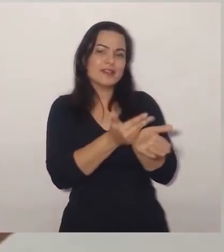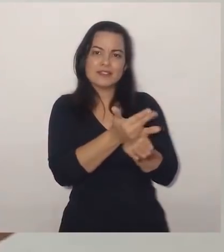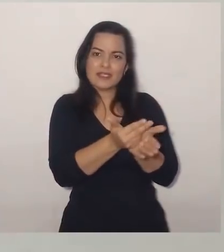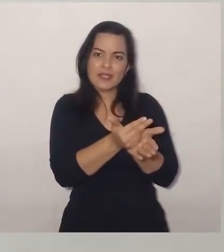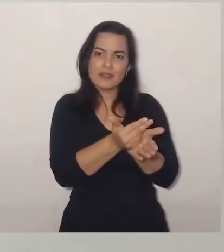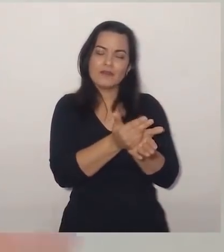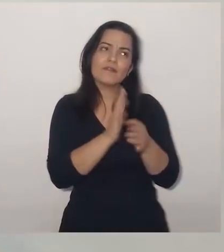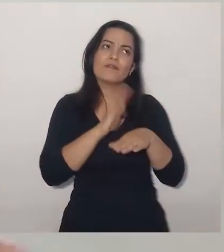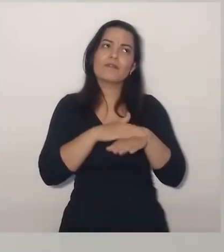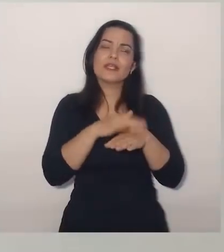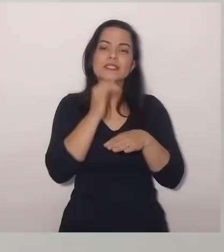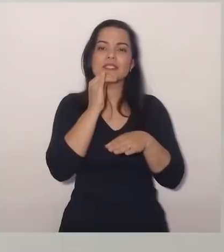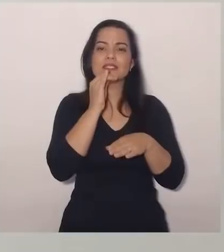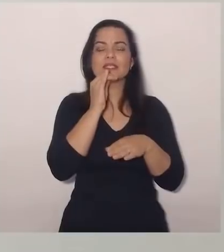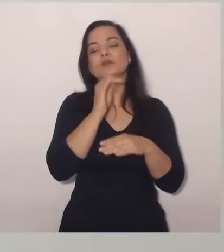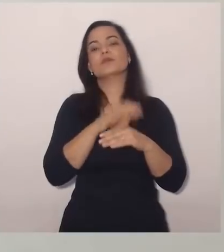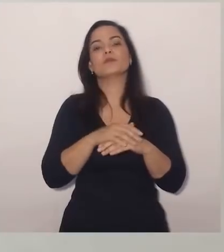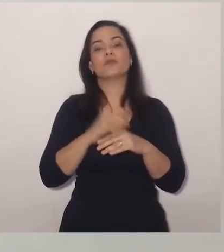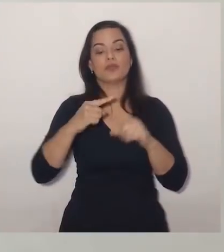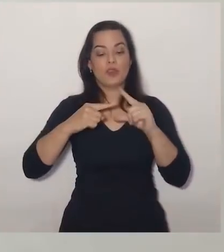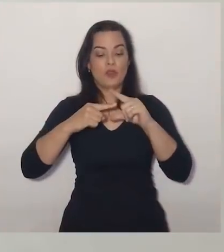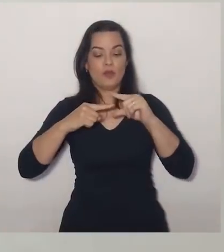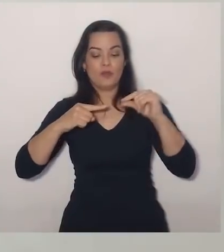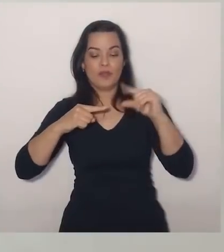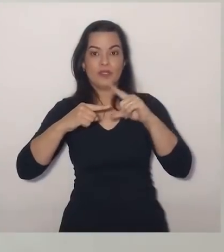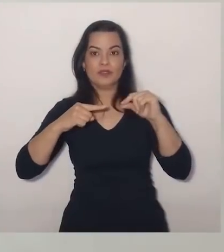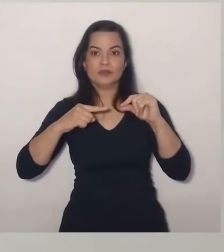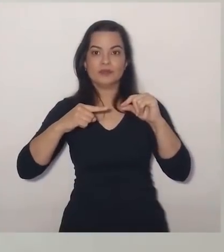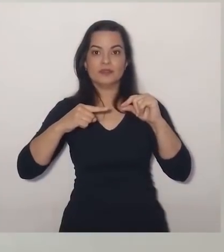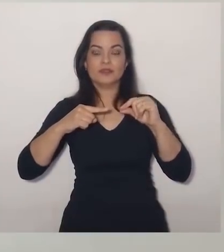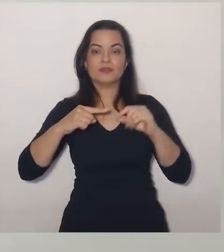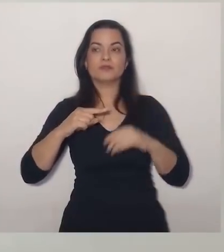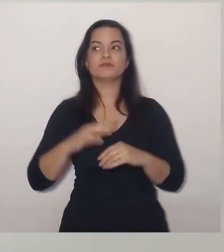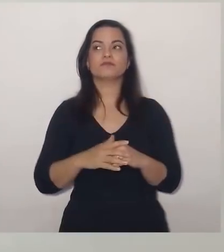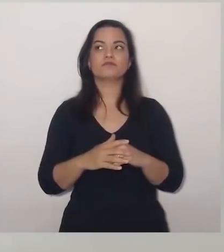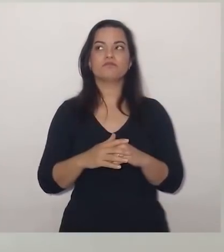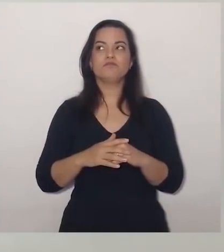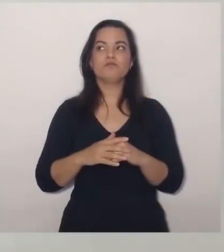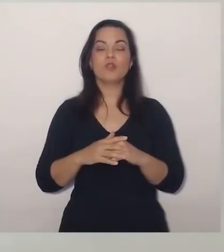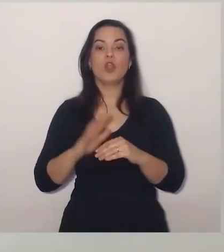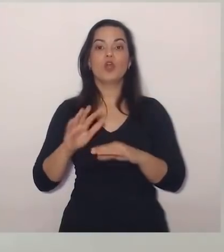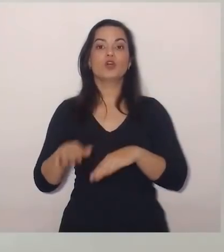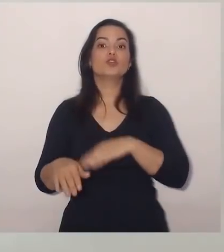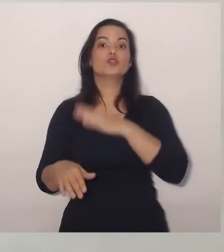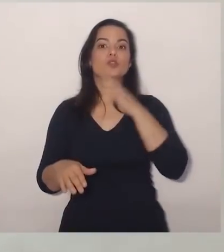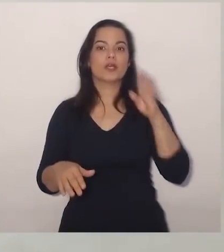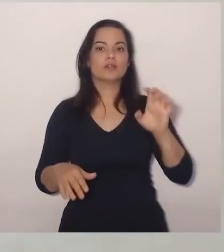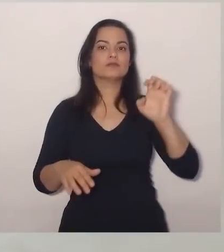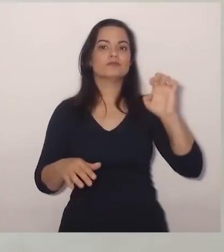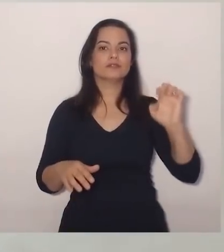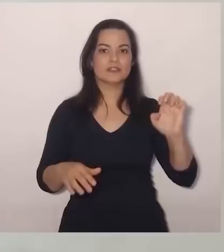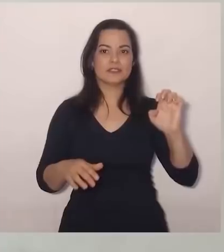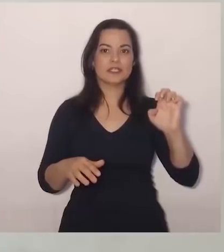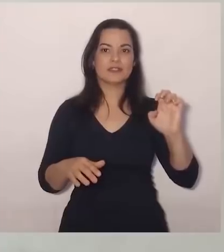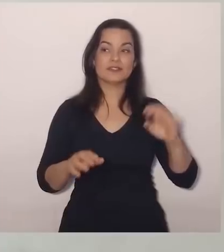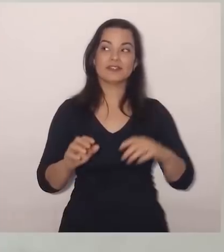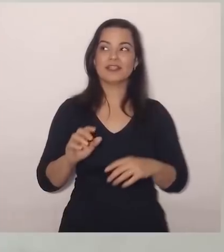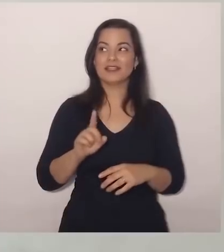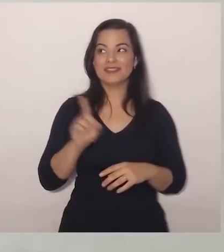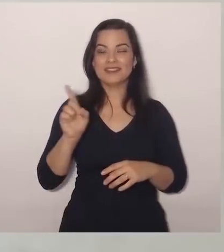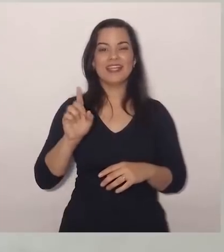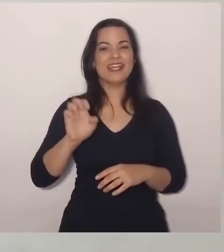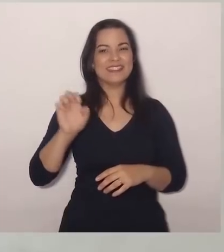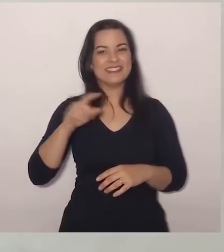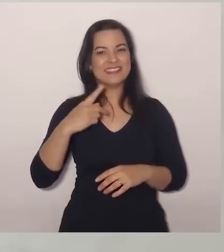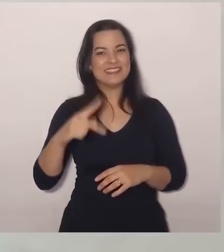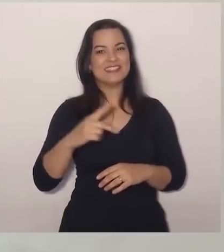por exemplo, uma seta virada para o lado esquerdo. Quando você passar o copo com água na frente do